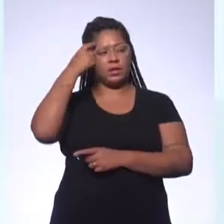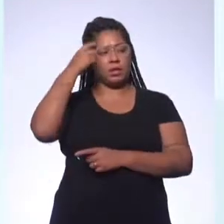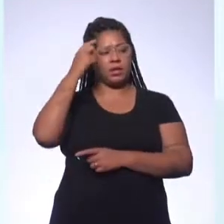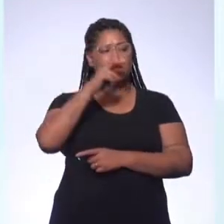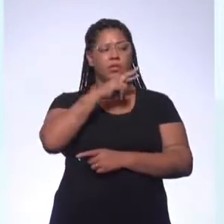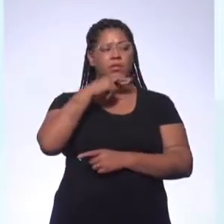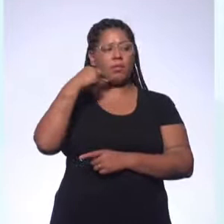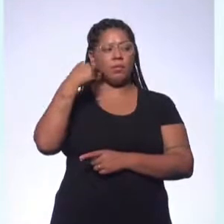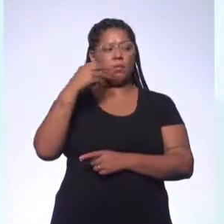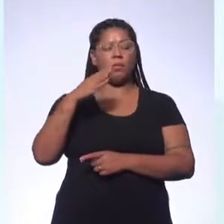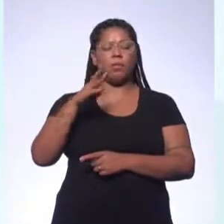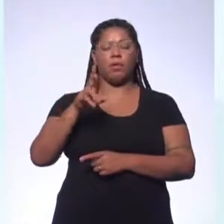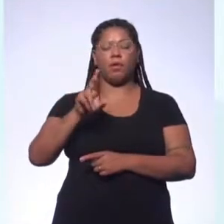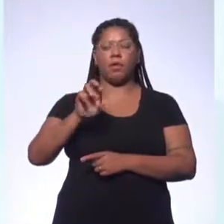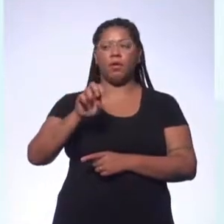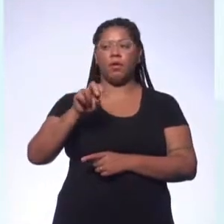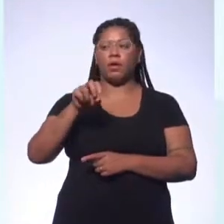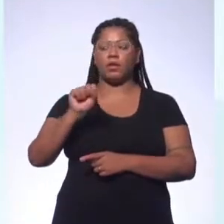Yeltsin, que já vai assumir